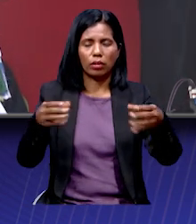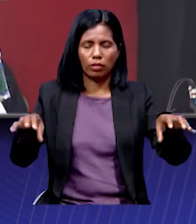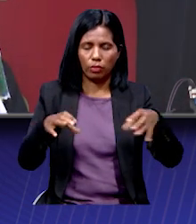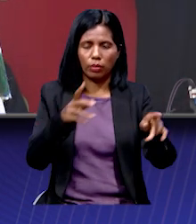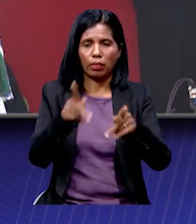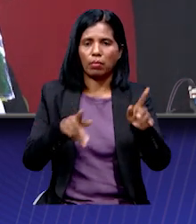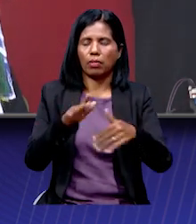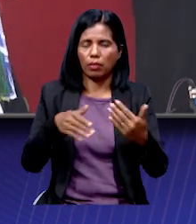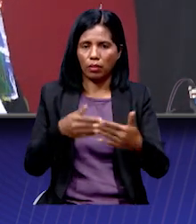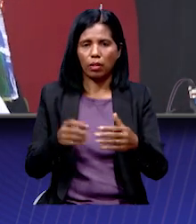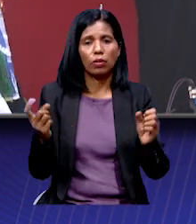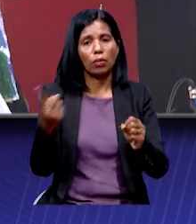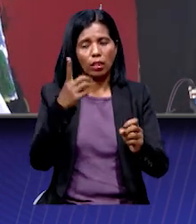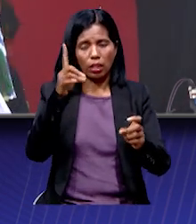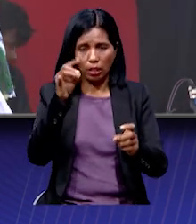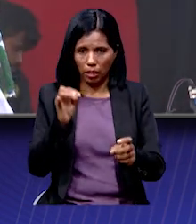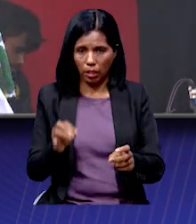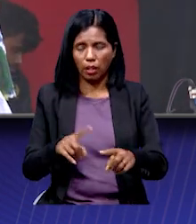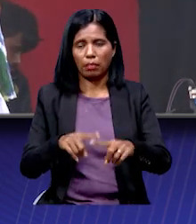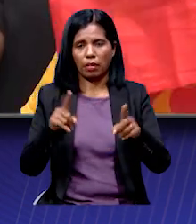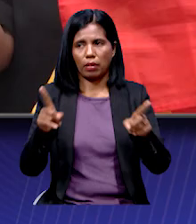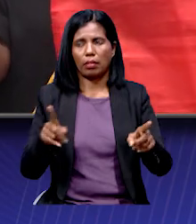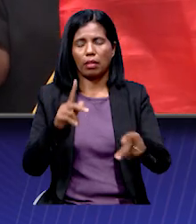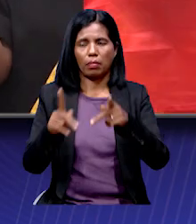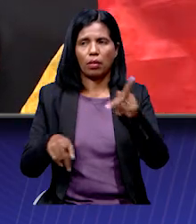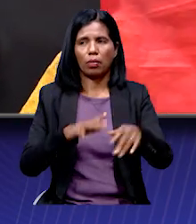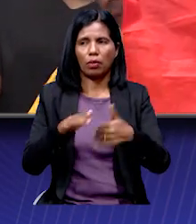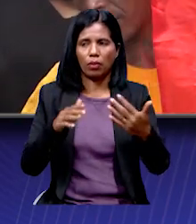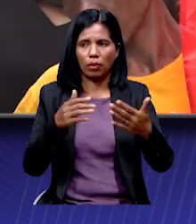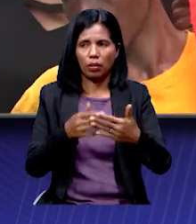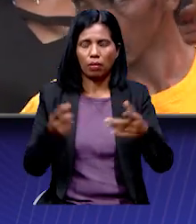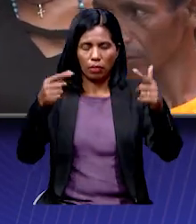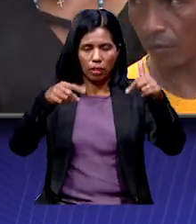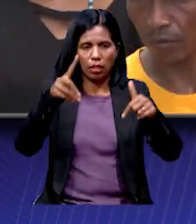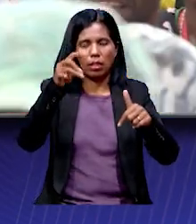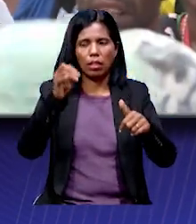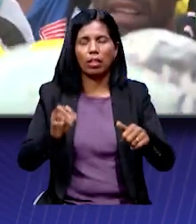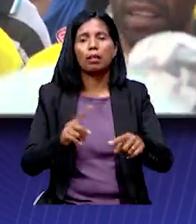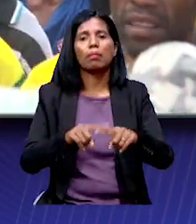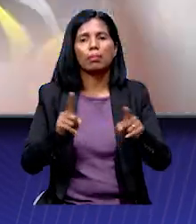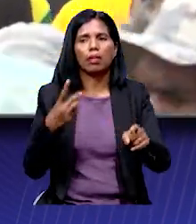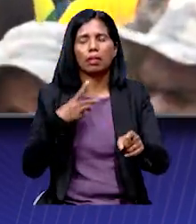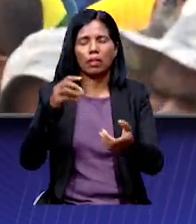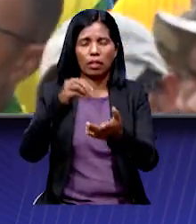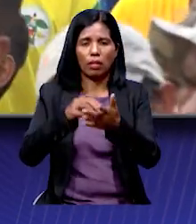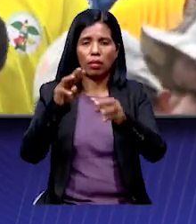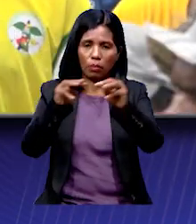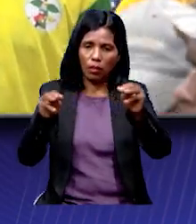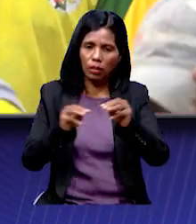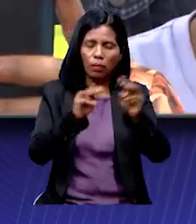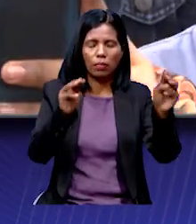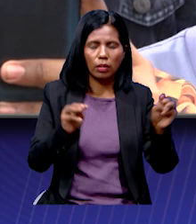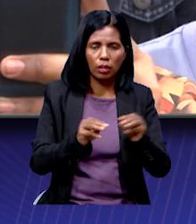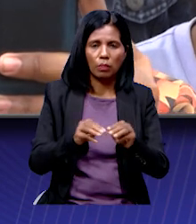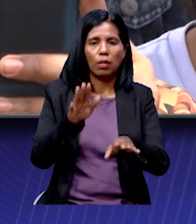os concentrados e adili, para obriga a população né, aglomerada e adili, mas bem, então está em cada município, para